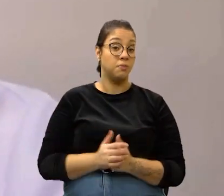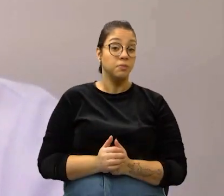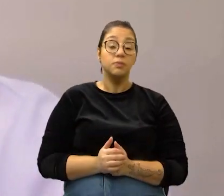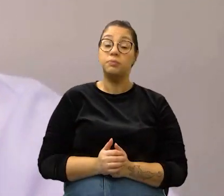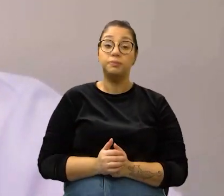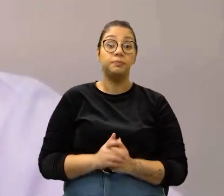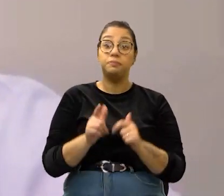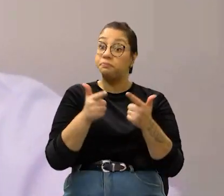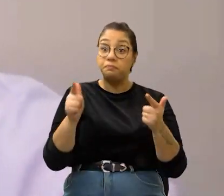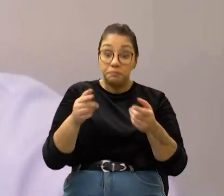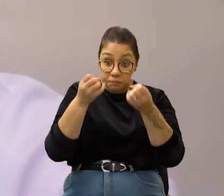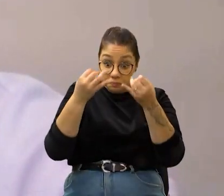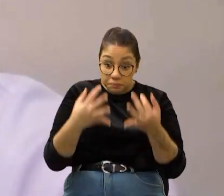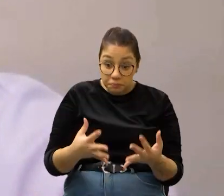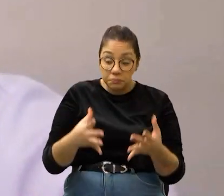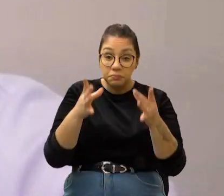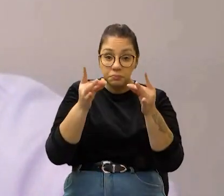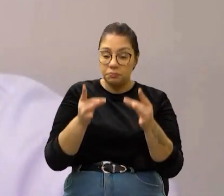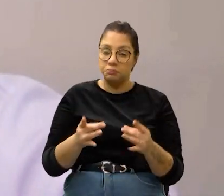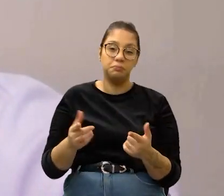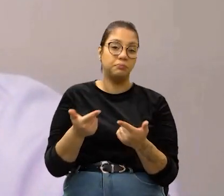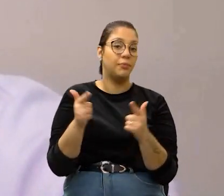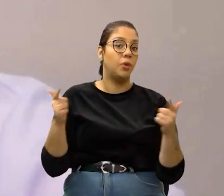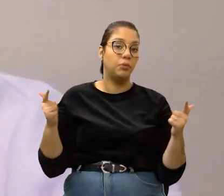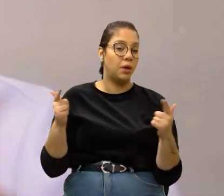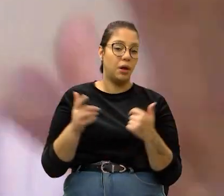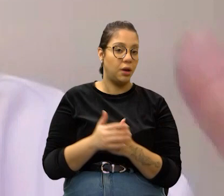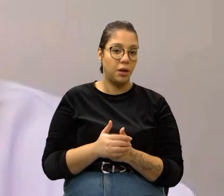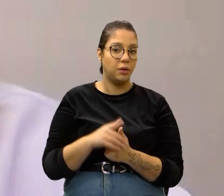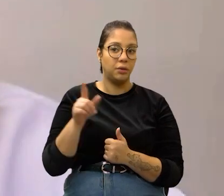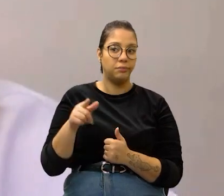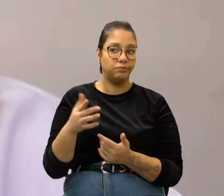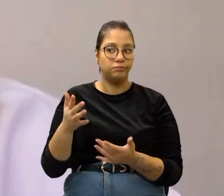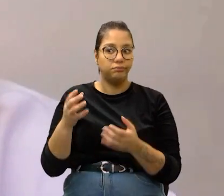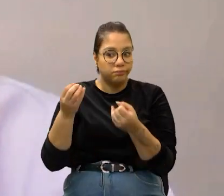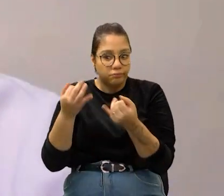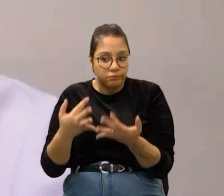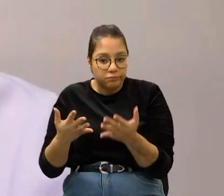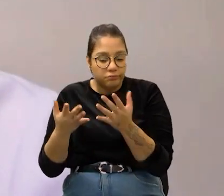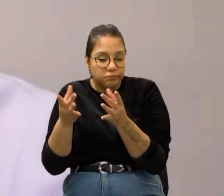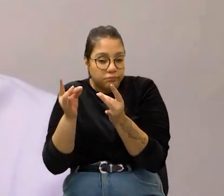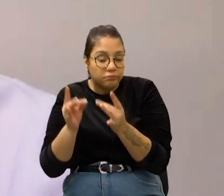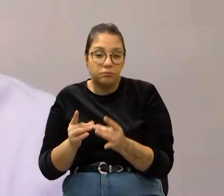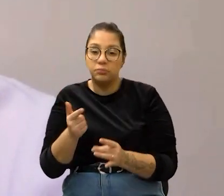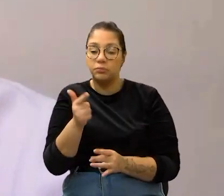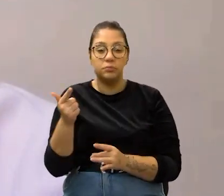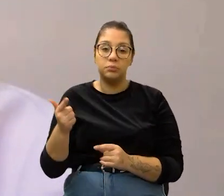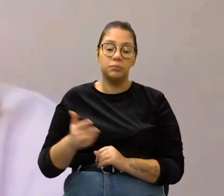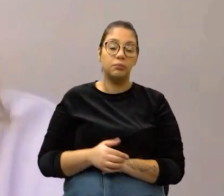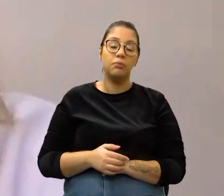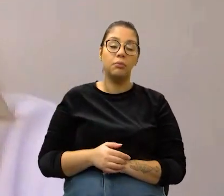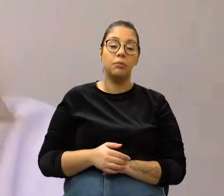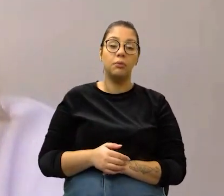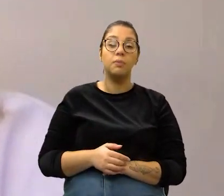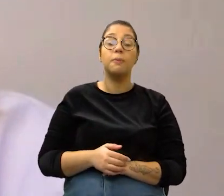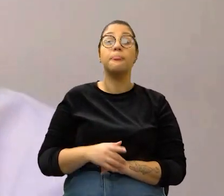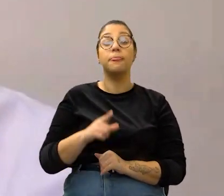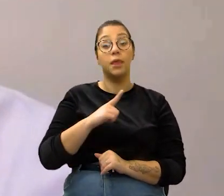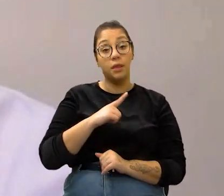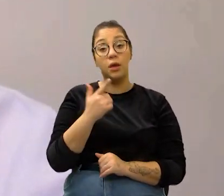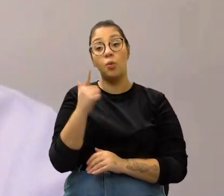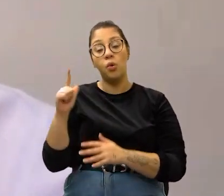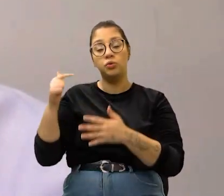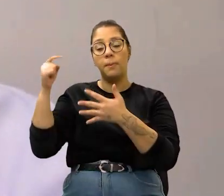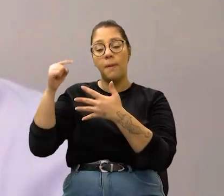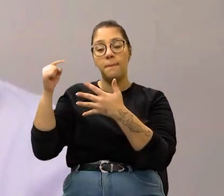tem uma explicação tão científica. Esses outros